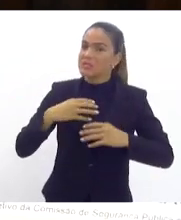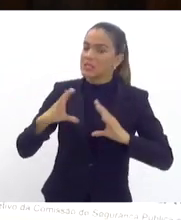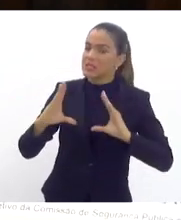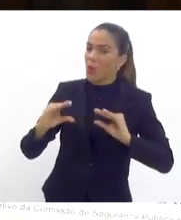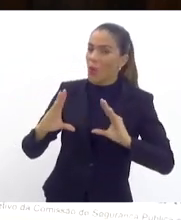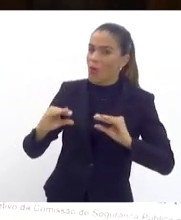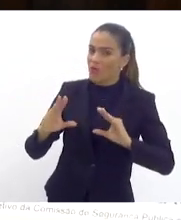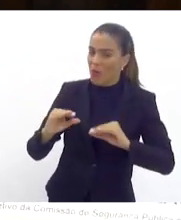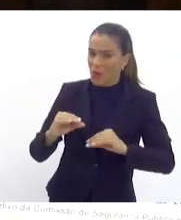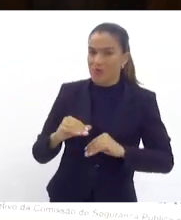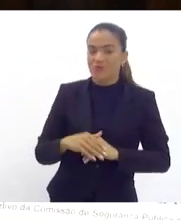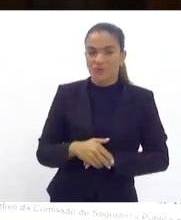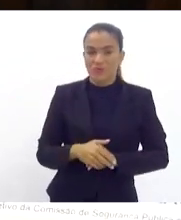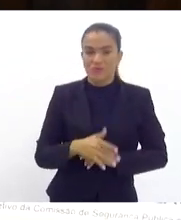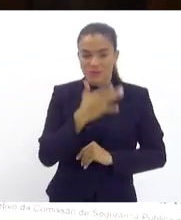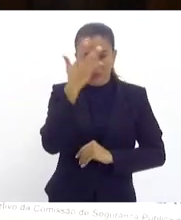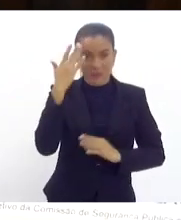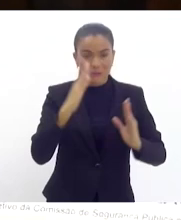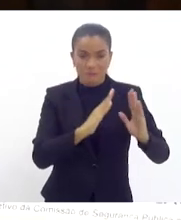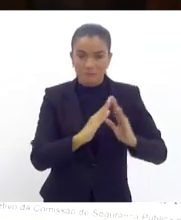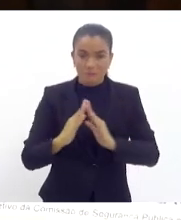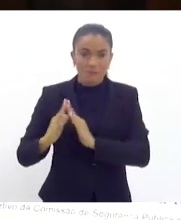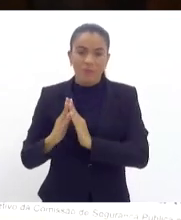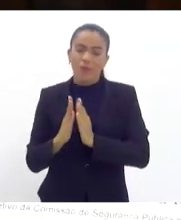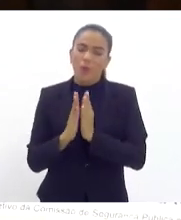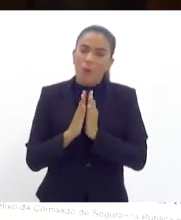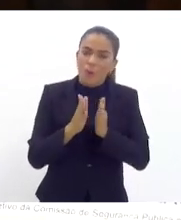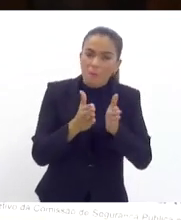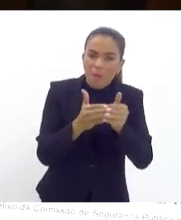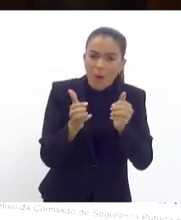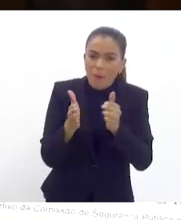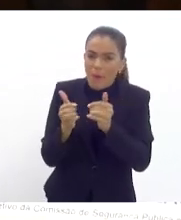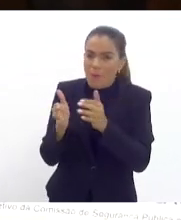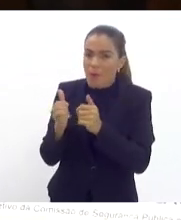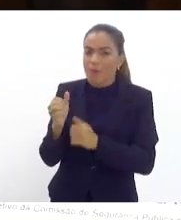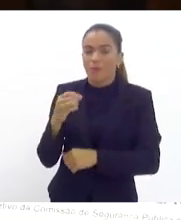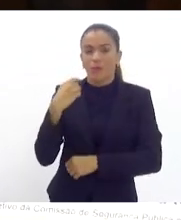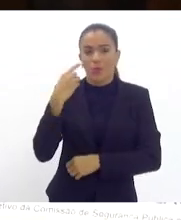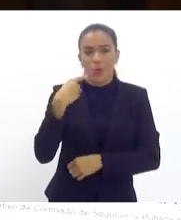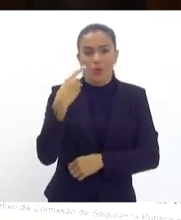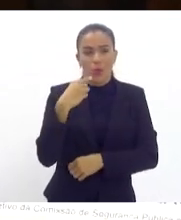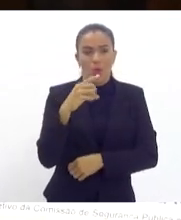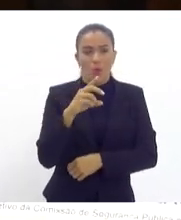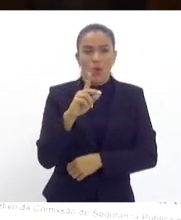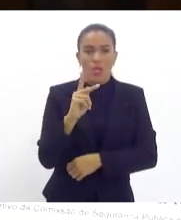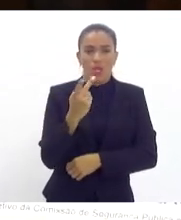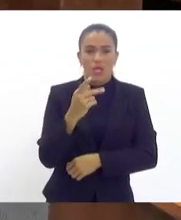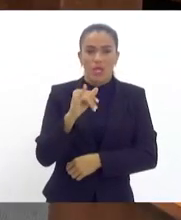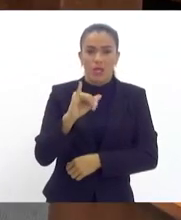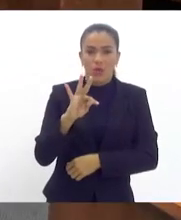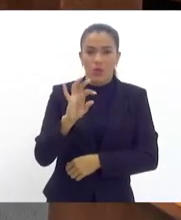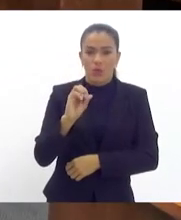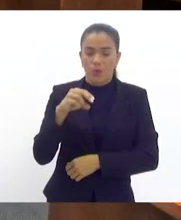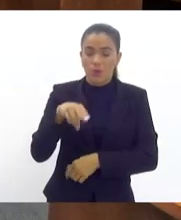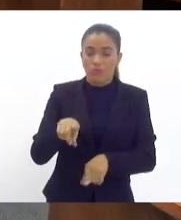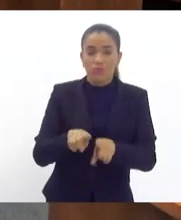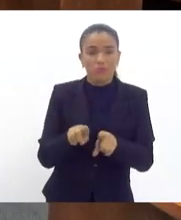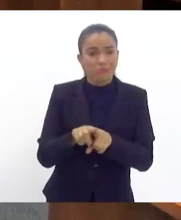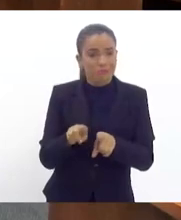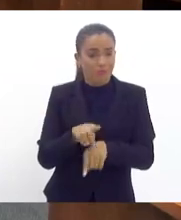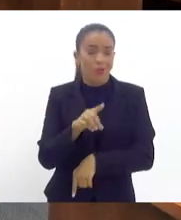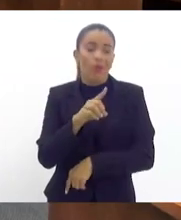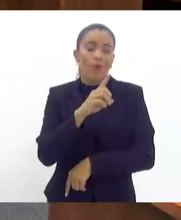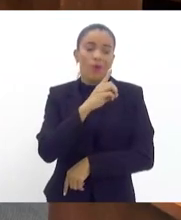Então faça o apelo aqui doutor Wilton Comandante blas que isso volte de algum modo é fundamental